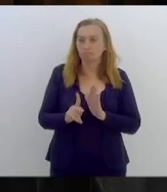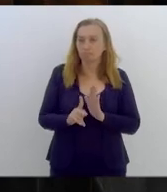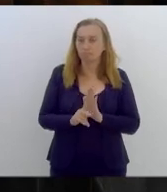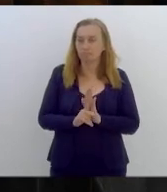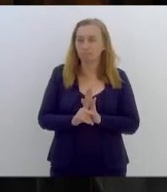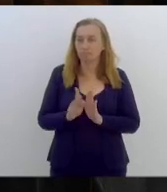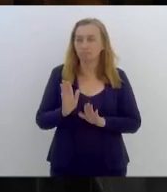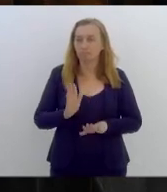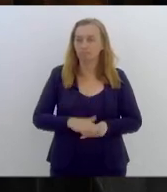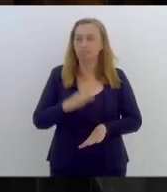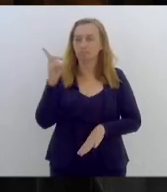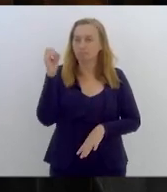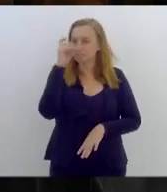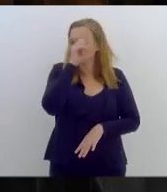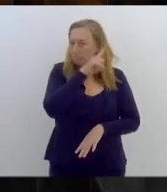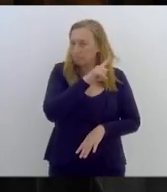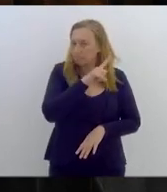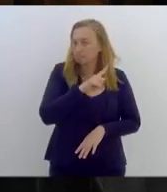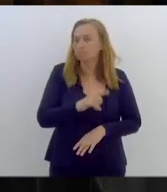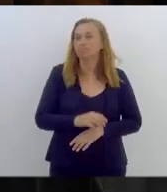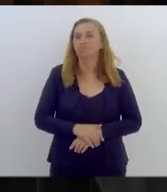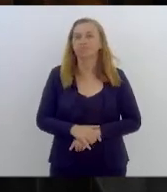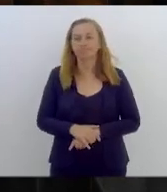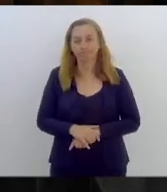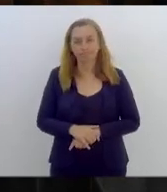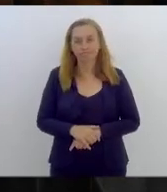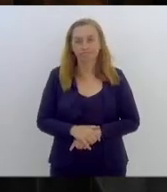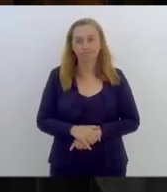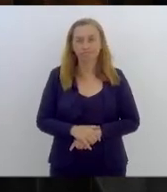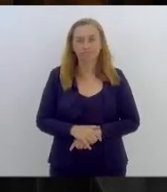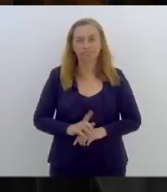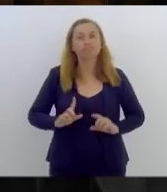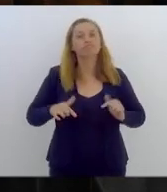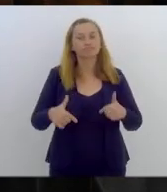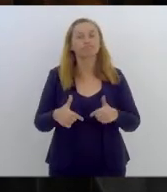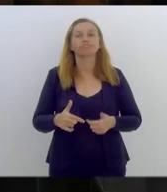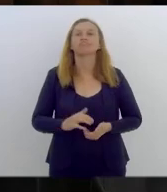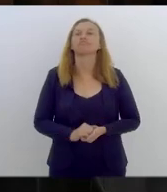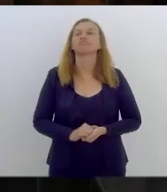mais difíceis de serem enfrentados